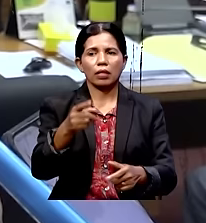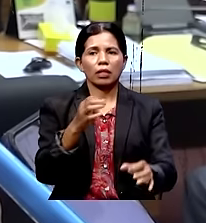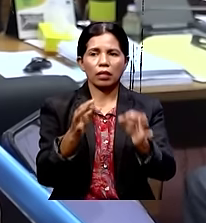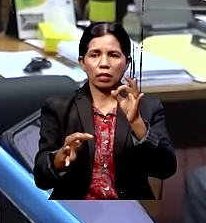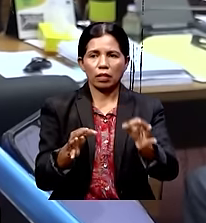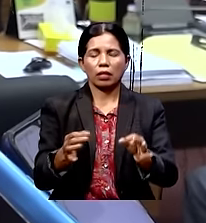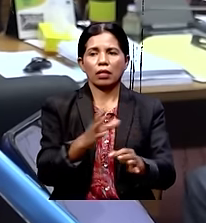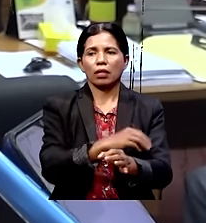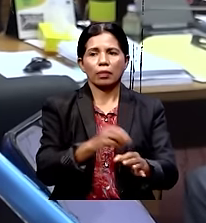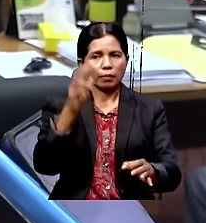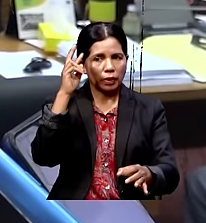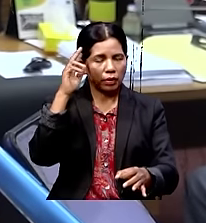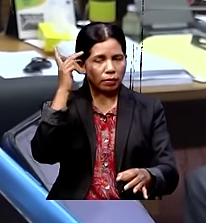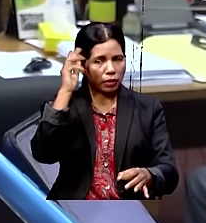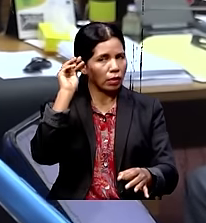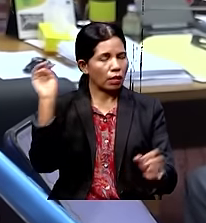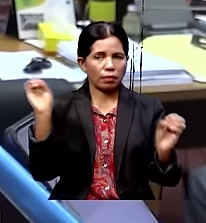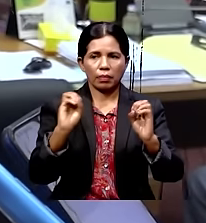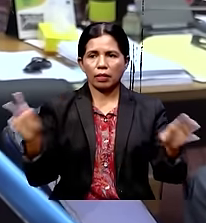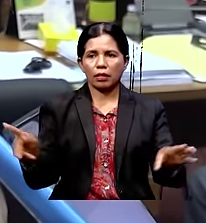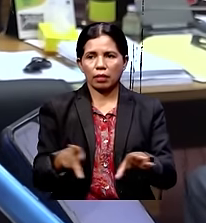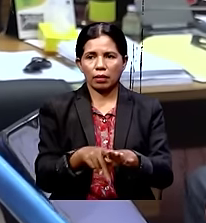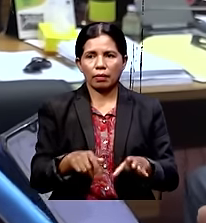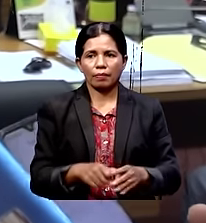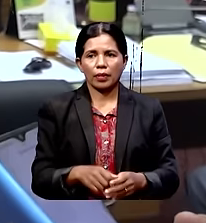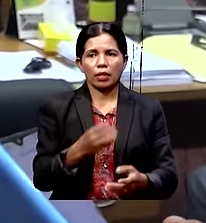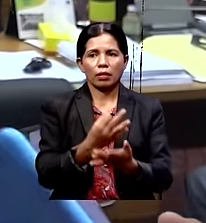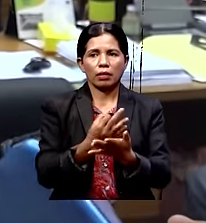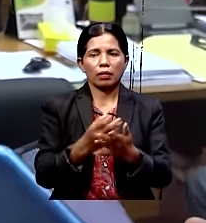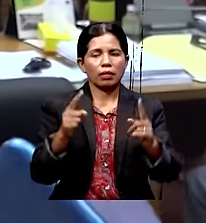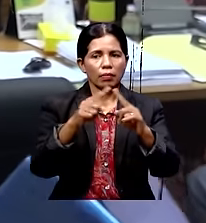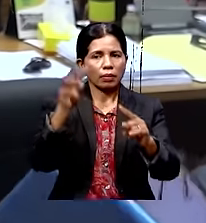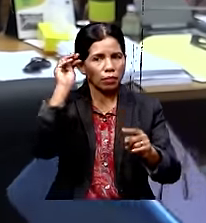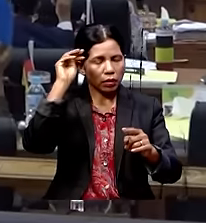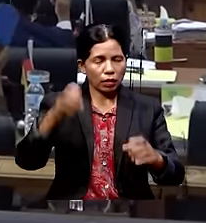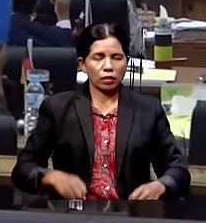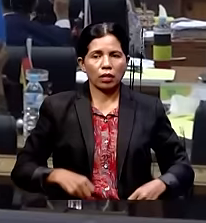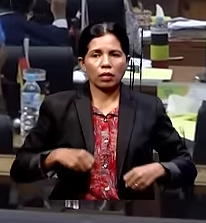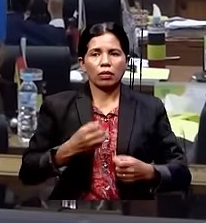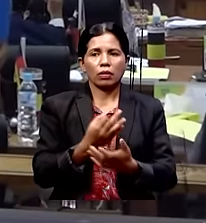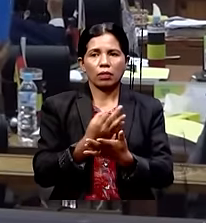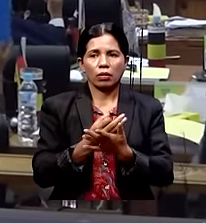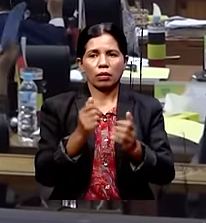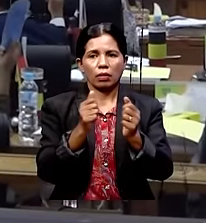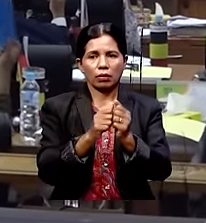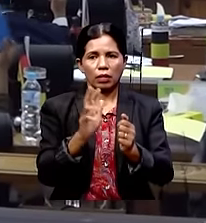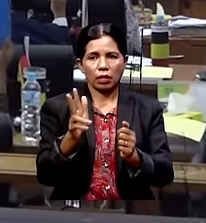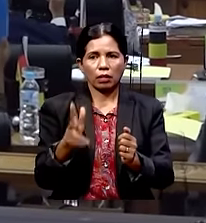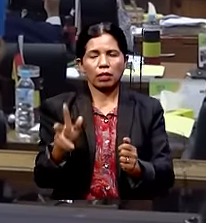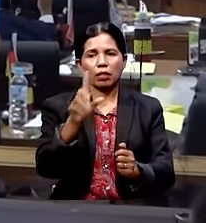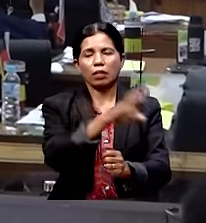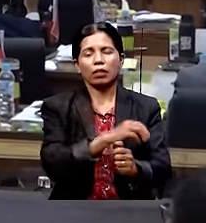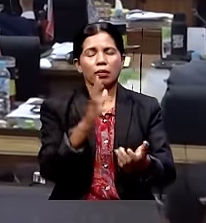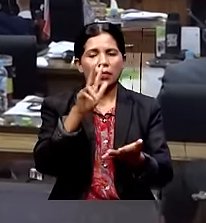durante a audiência vice-primeiro-ministro lá participa. Mas que no orçamento do Ministério da Saúde, o montante tocou no Nulo Recin, Tolo Recin, passa